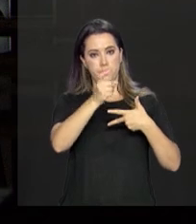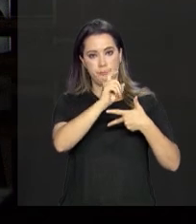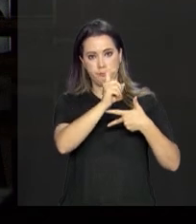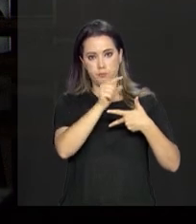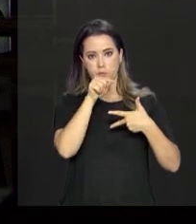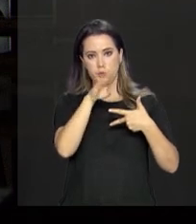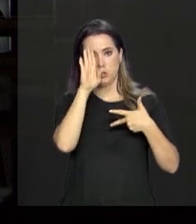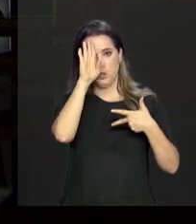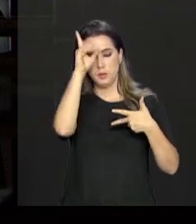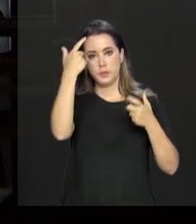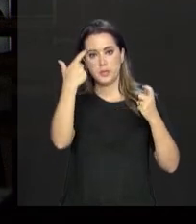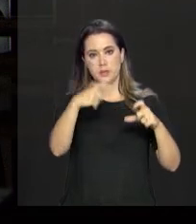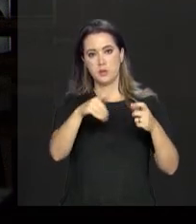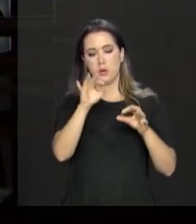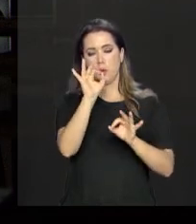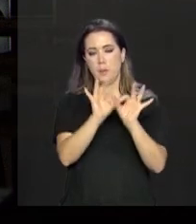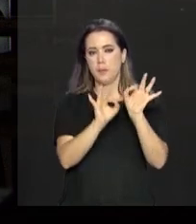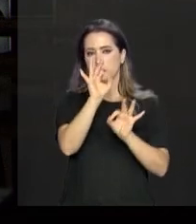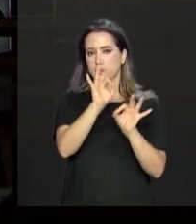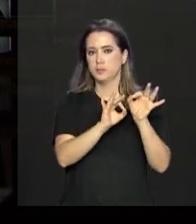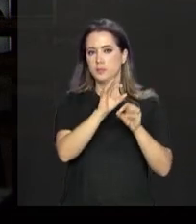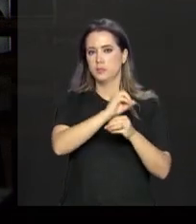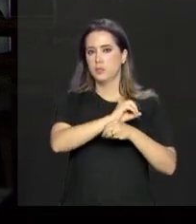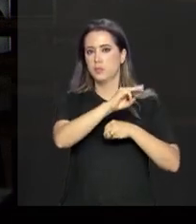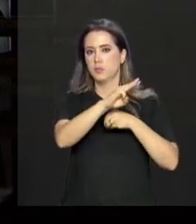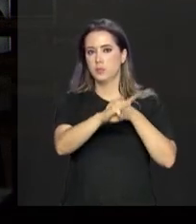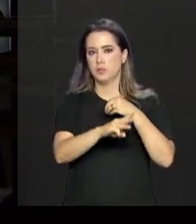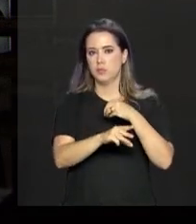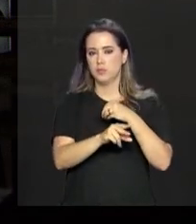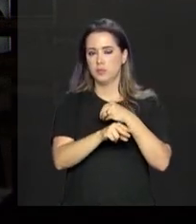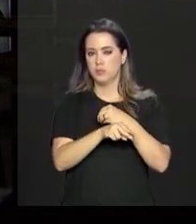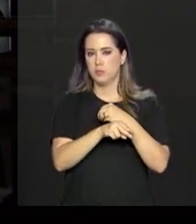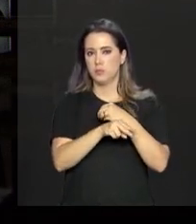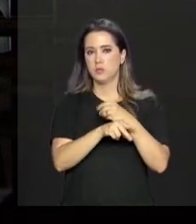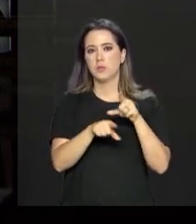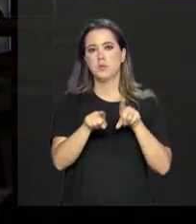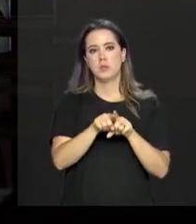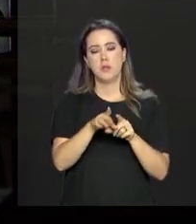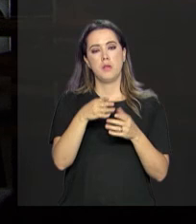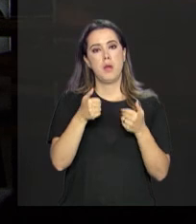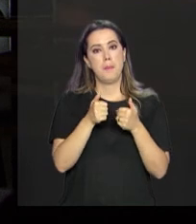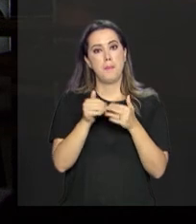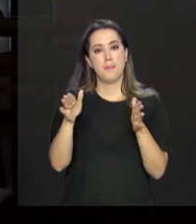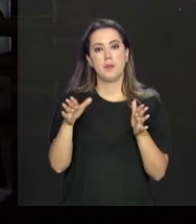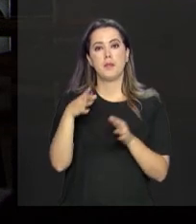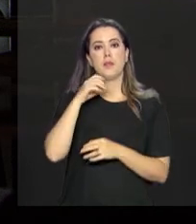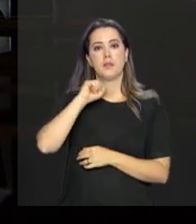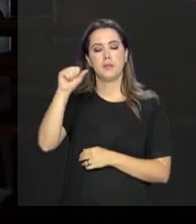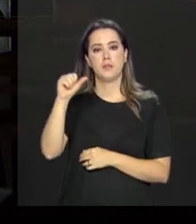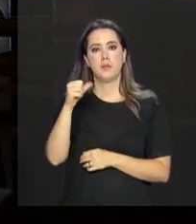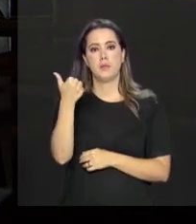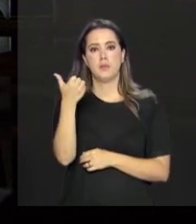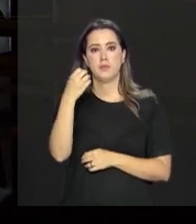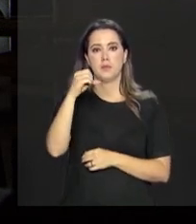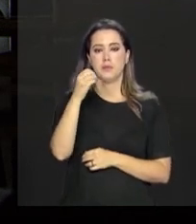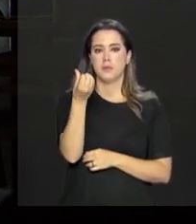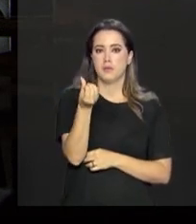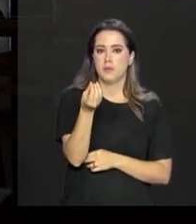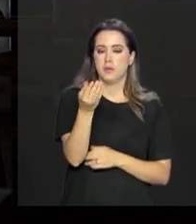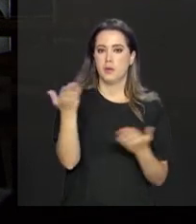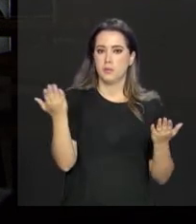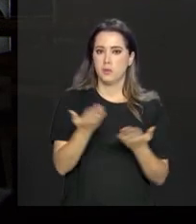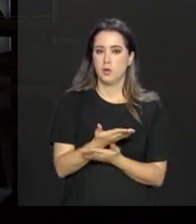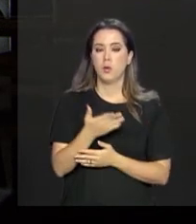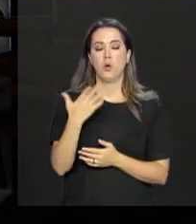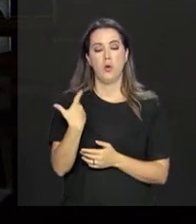da cidade e foi projetado pelo arquiteto oscar niemeyer e inaugurado em abril de 1960 neste momento